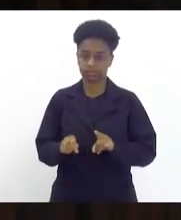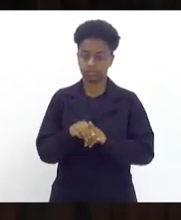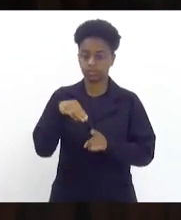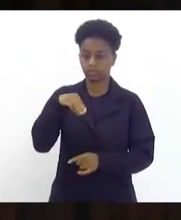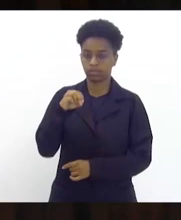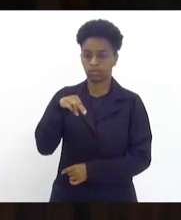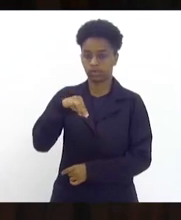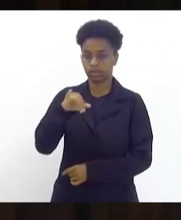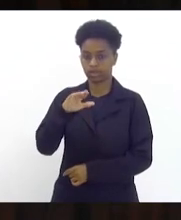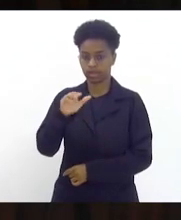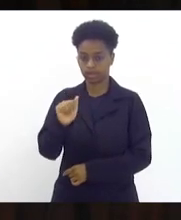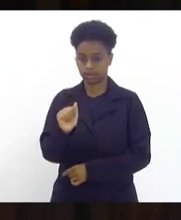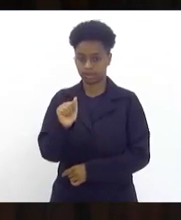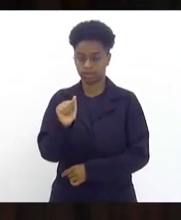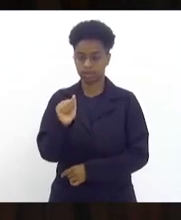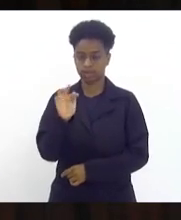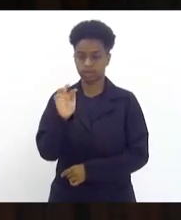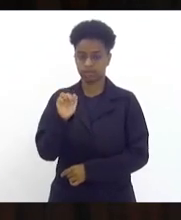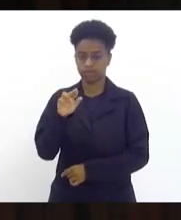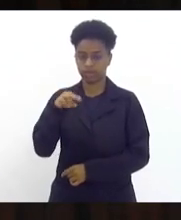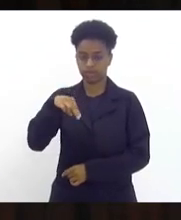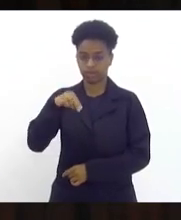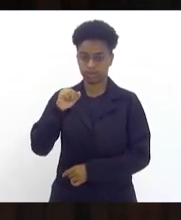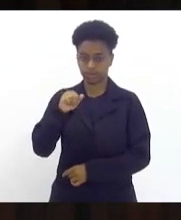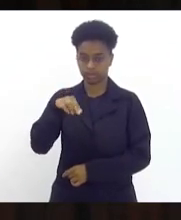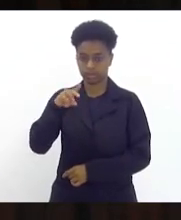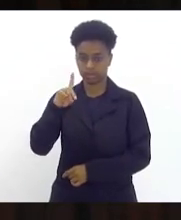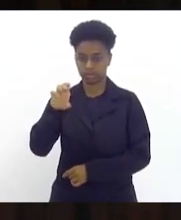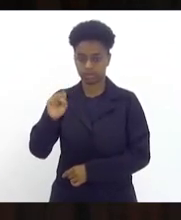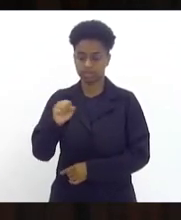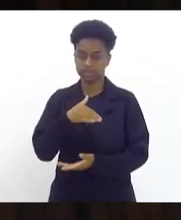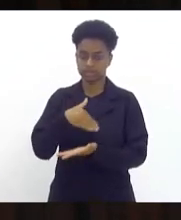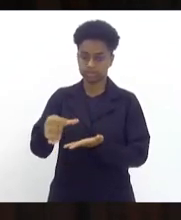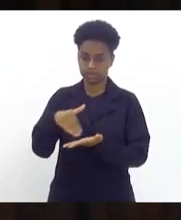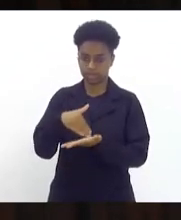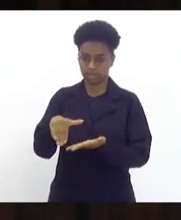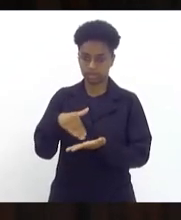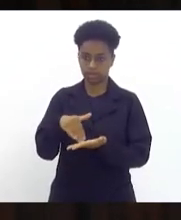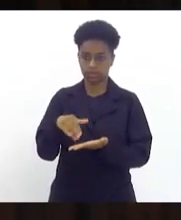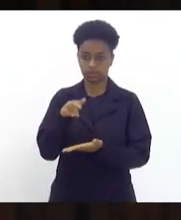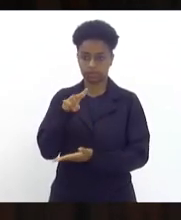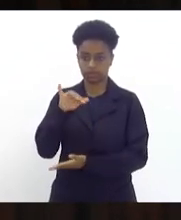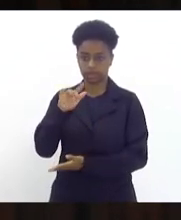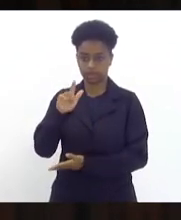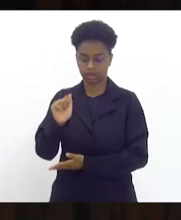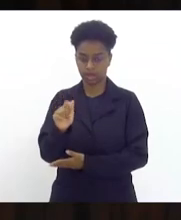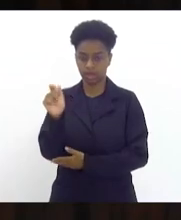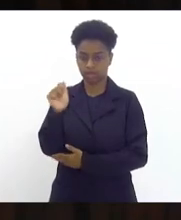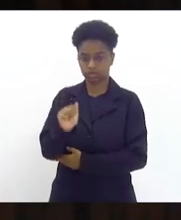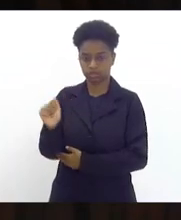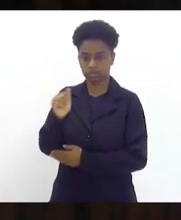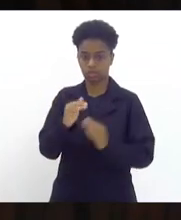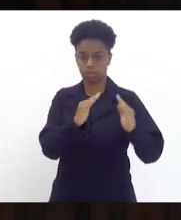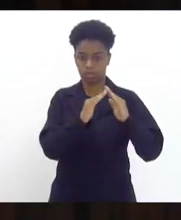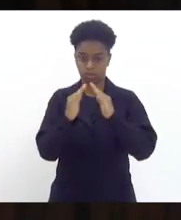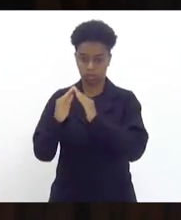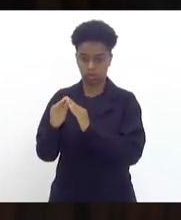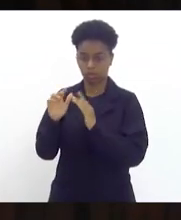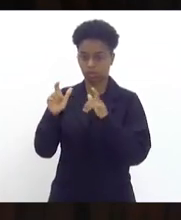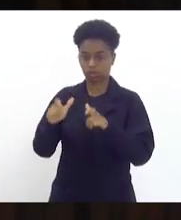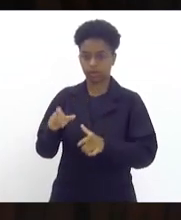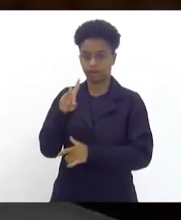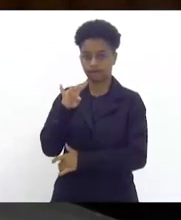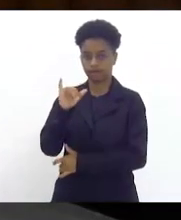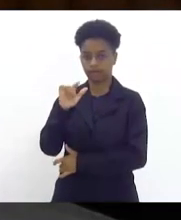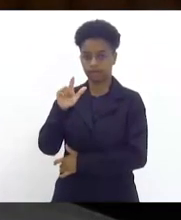Fernandes da secretária diretora da Viga Associação de Moradores empresários de Vila Isabel